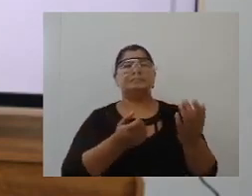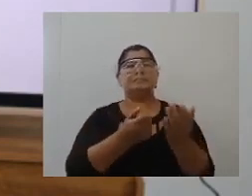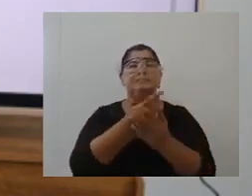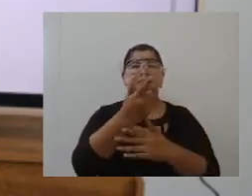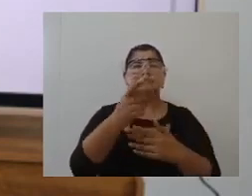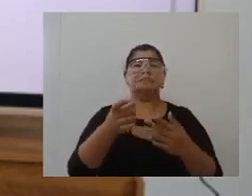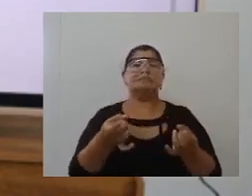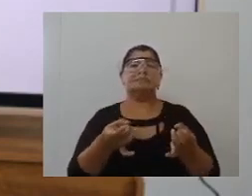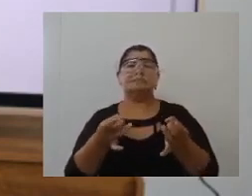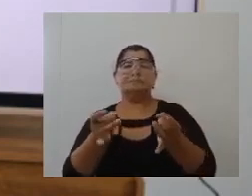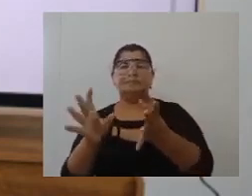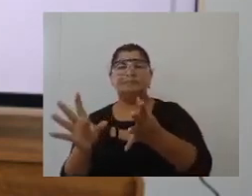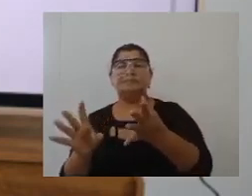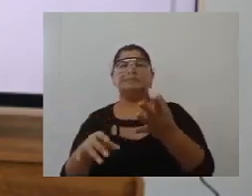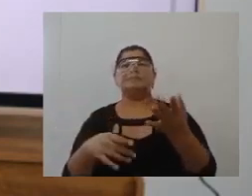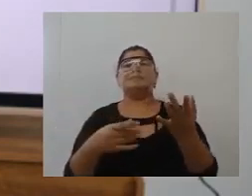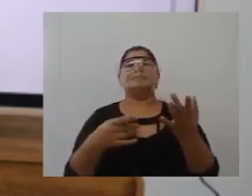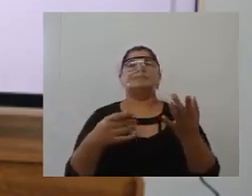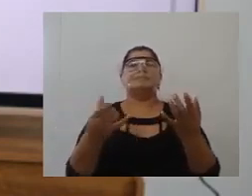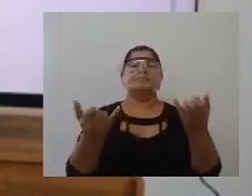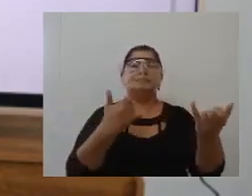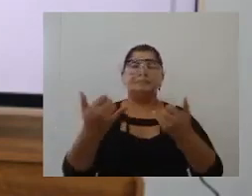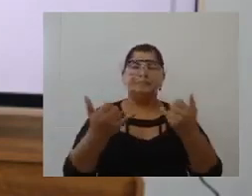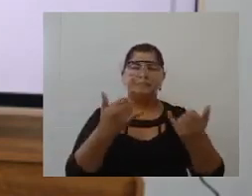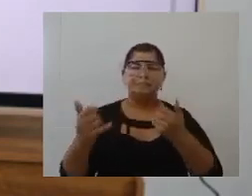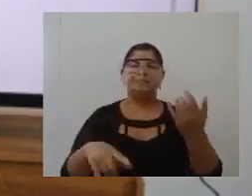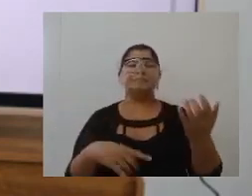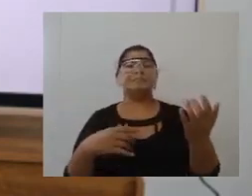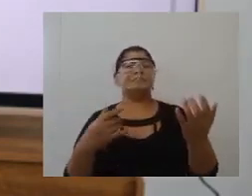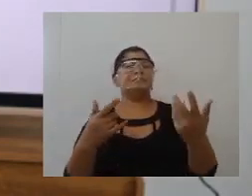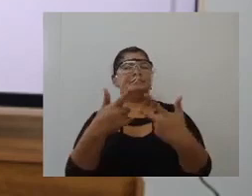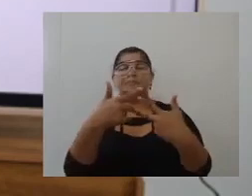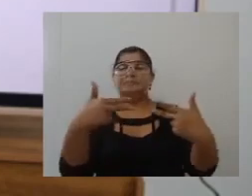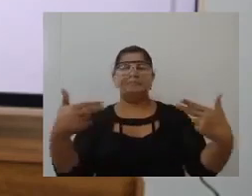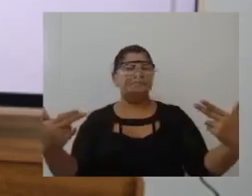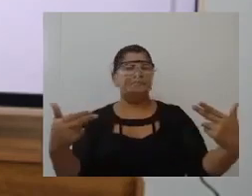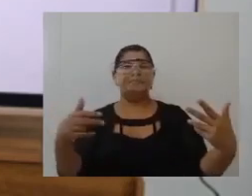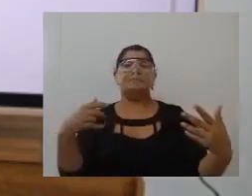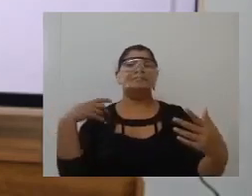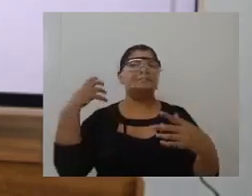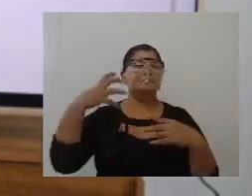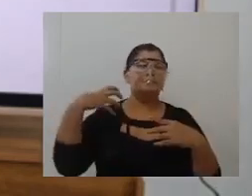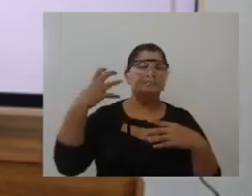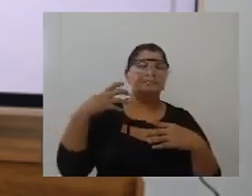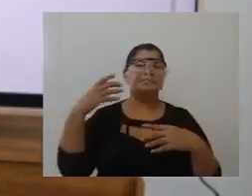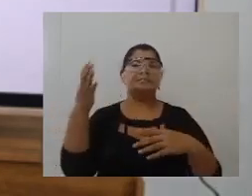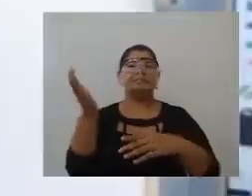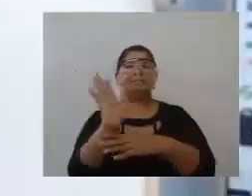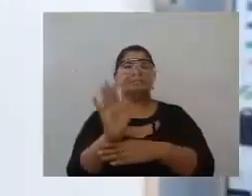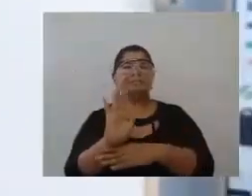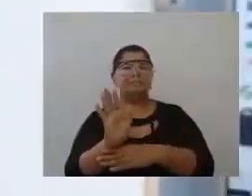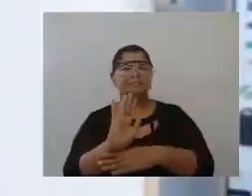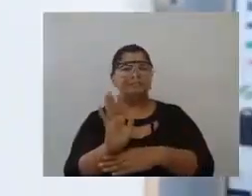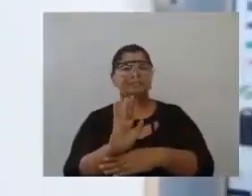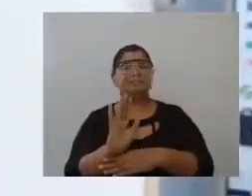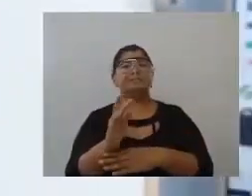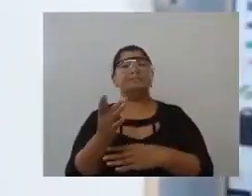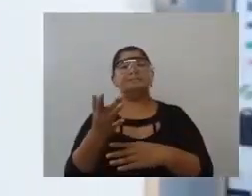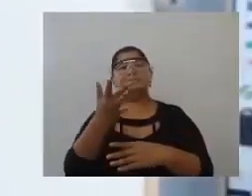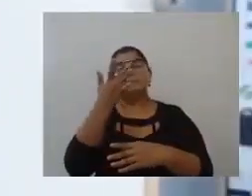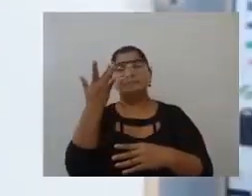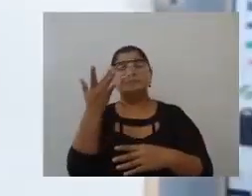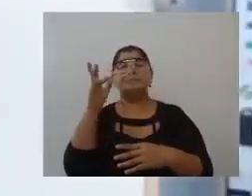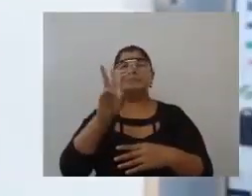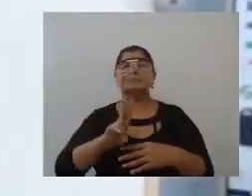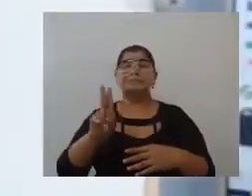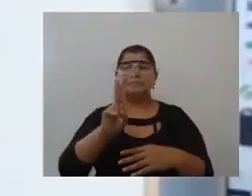usa para vender, a gente usa para se informar, a gente usa para uma série de coisas, para ouvir música, para assistir filme. Tem gente que certamente está